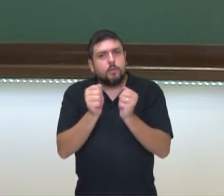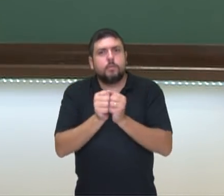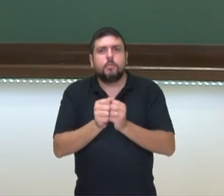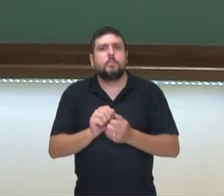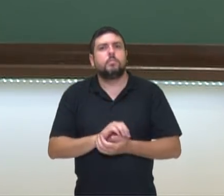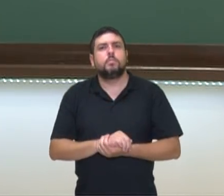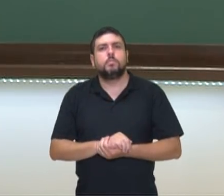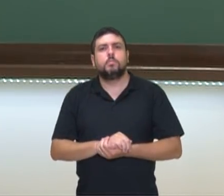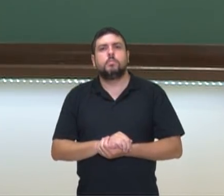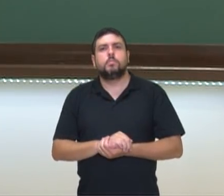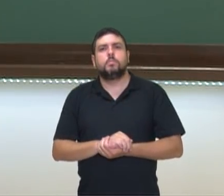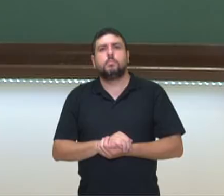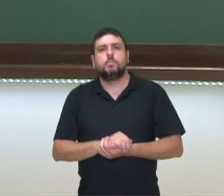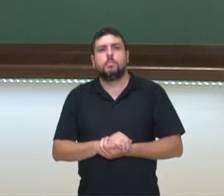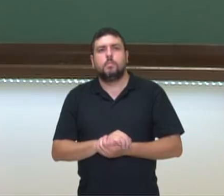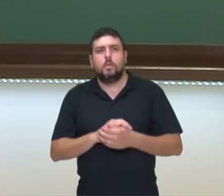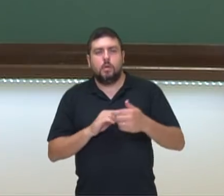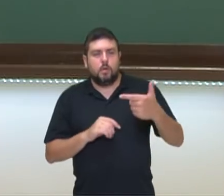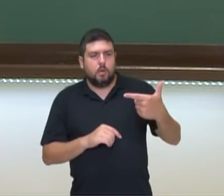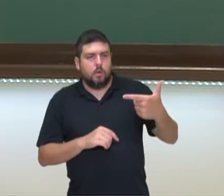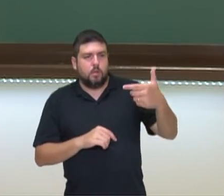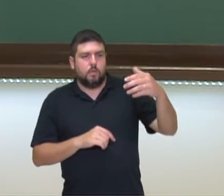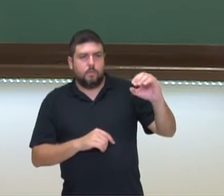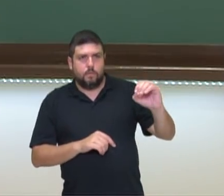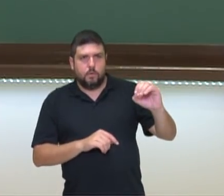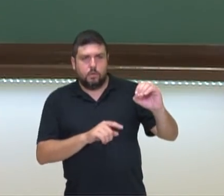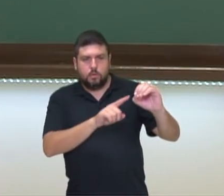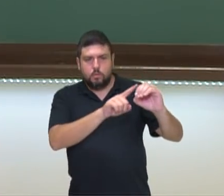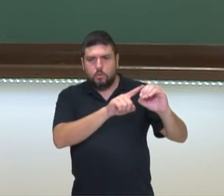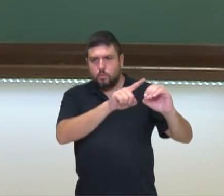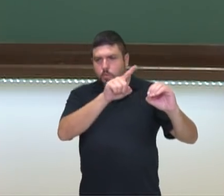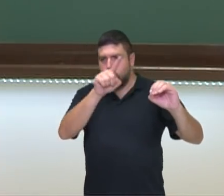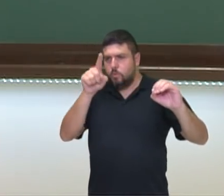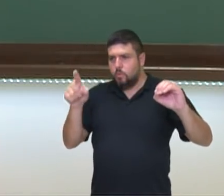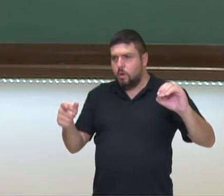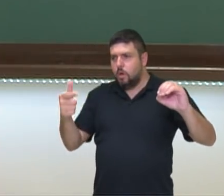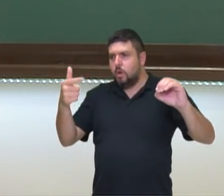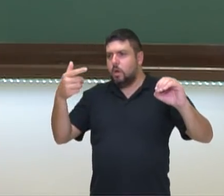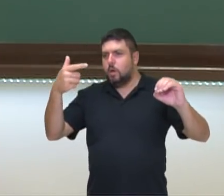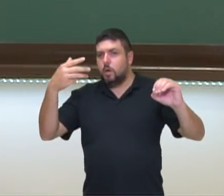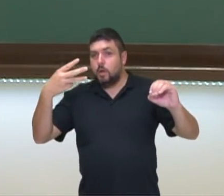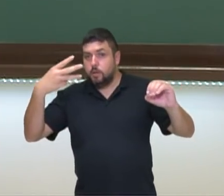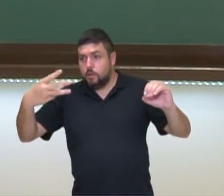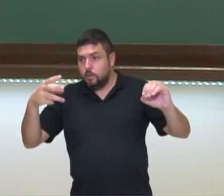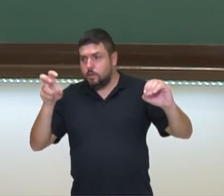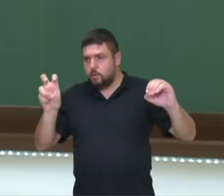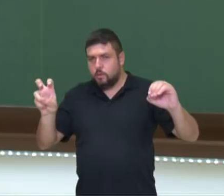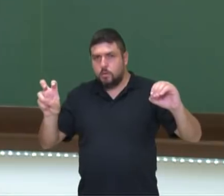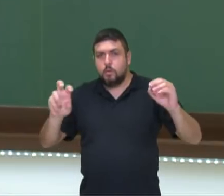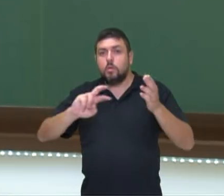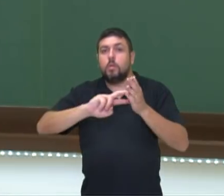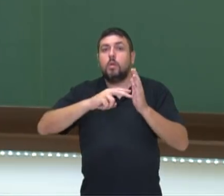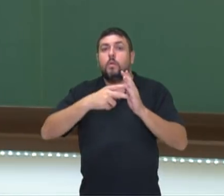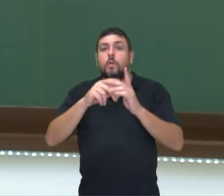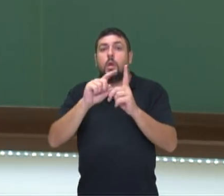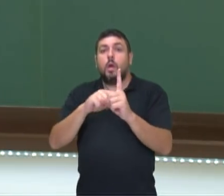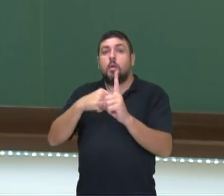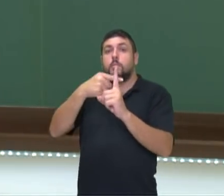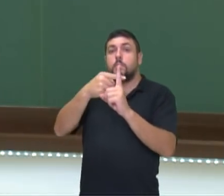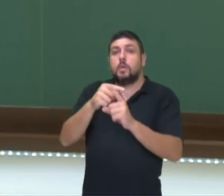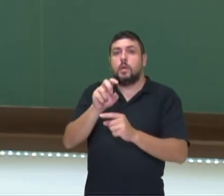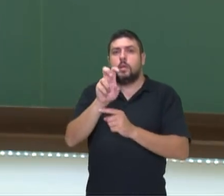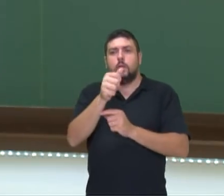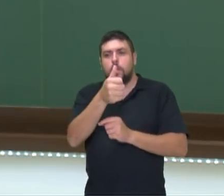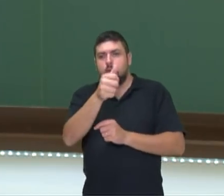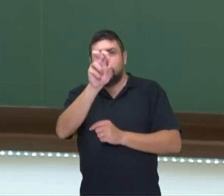pensar, para eu sair do 20, chegar no 35, é como se eu fizesse mais 15. Mas para eu vir do